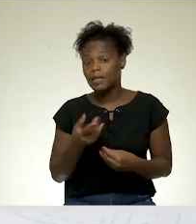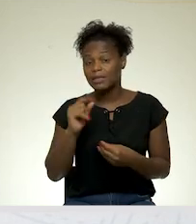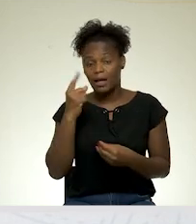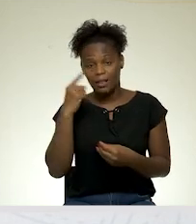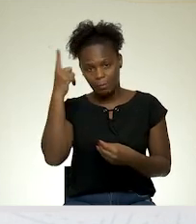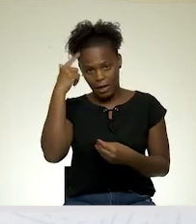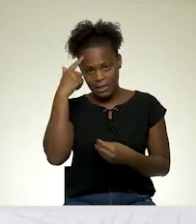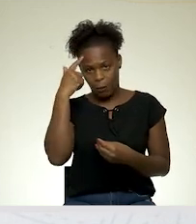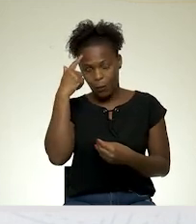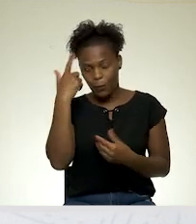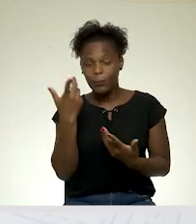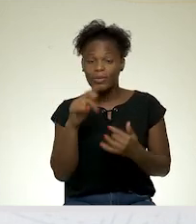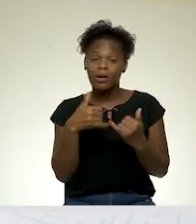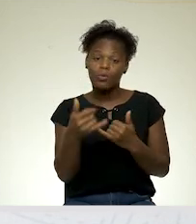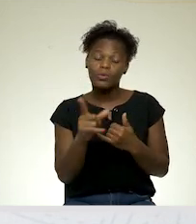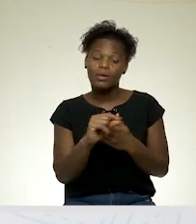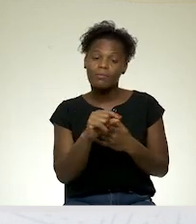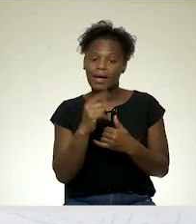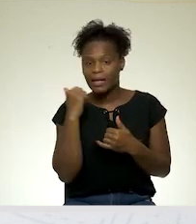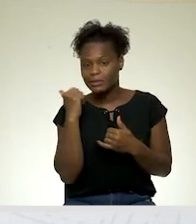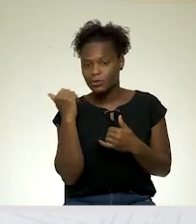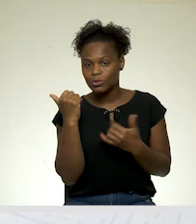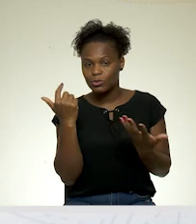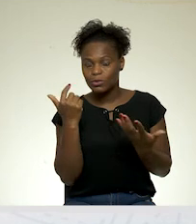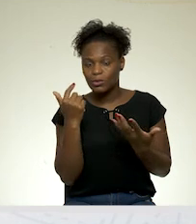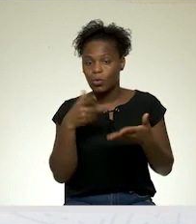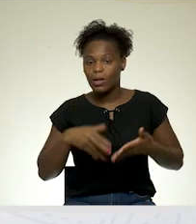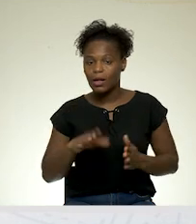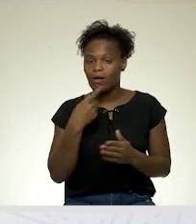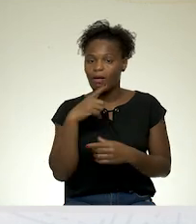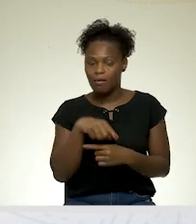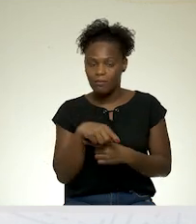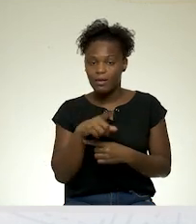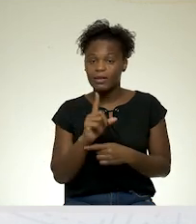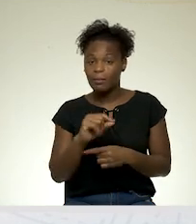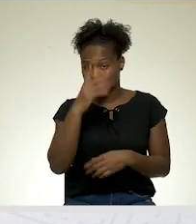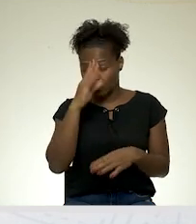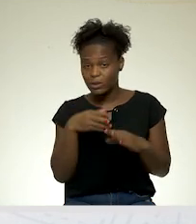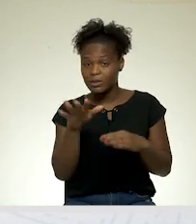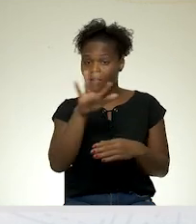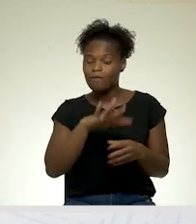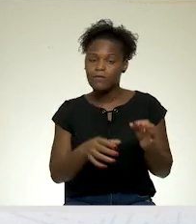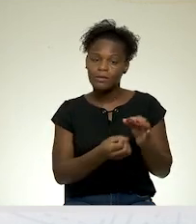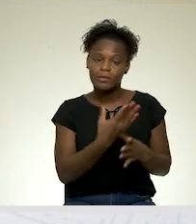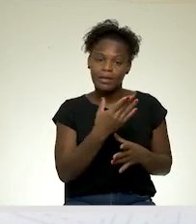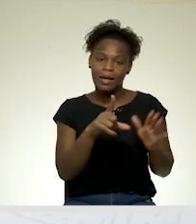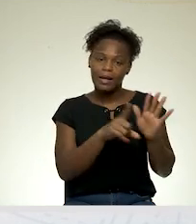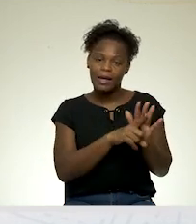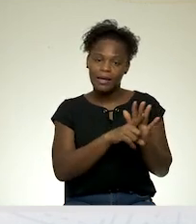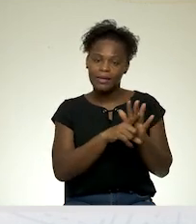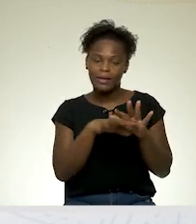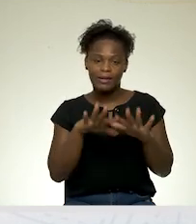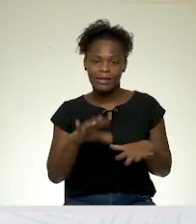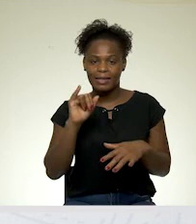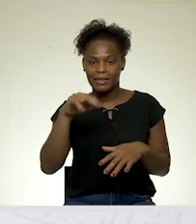a razão, além de ser também no Renascimento que aconteceu a formulação da lei da